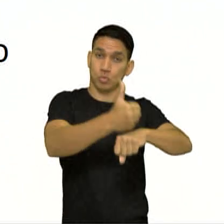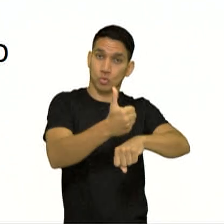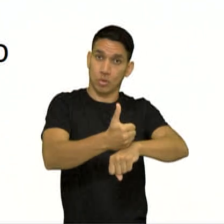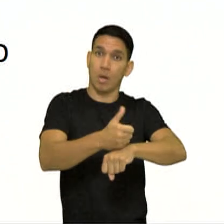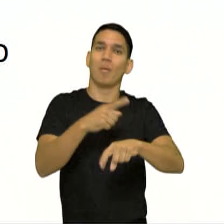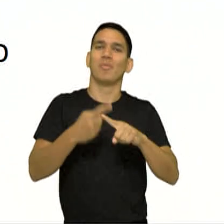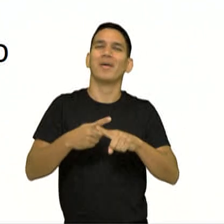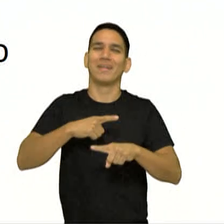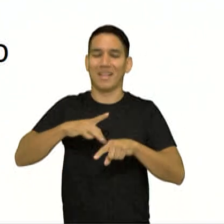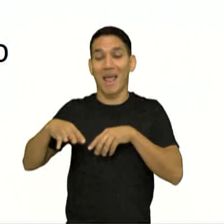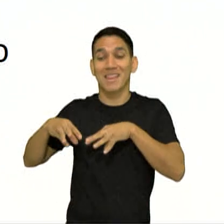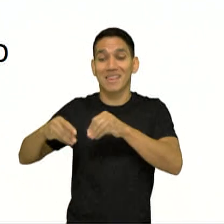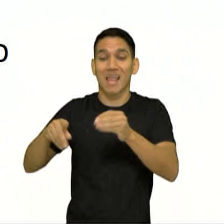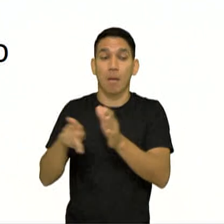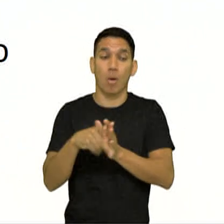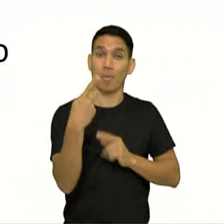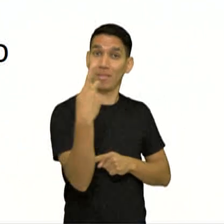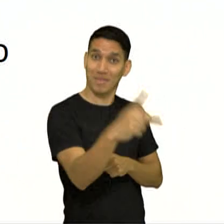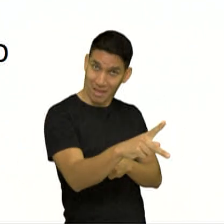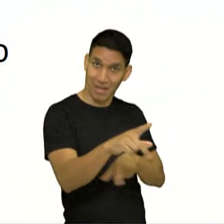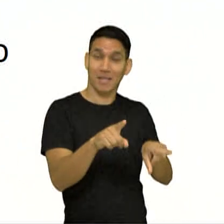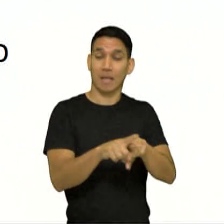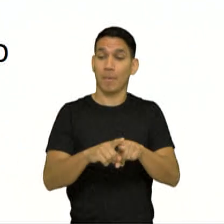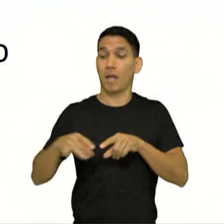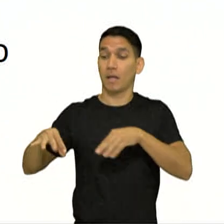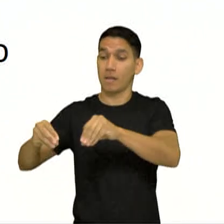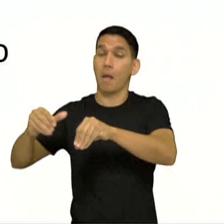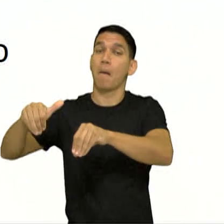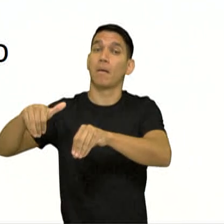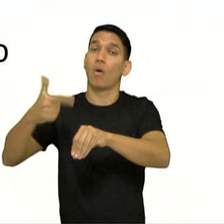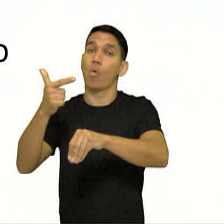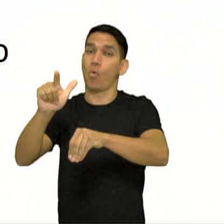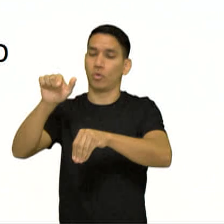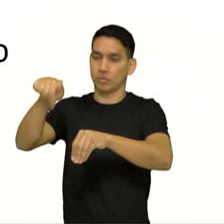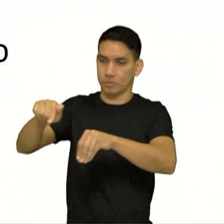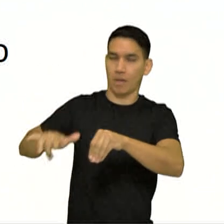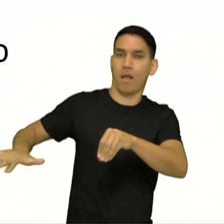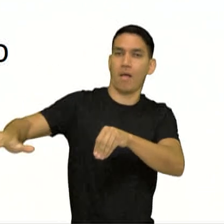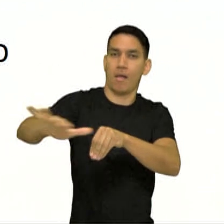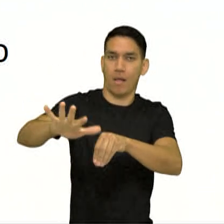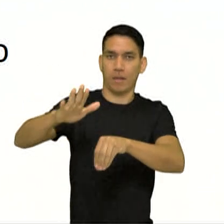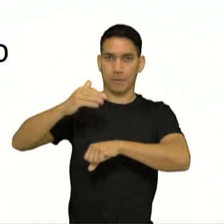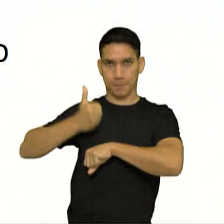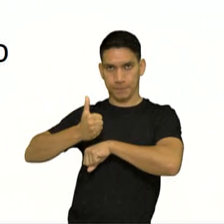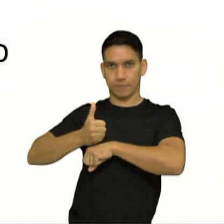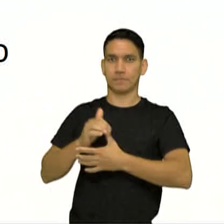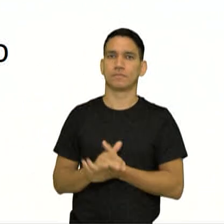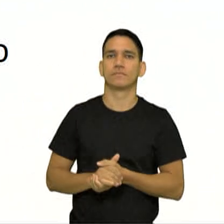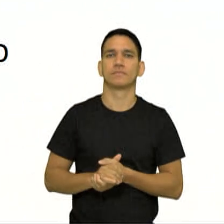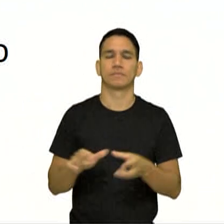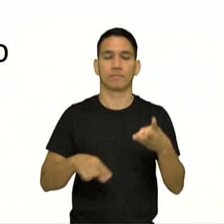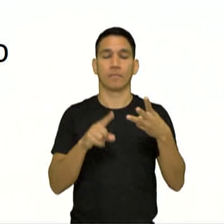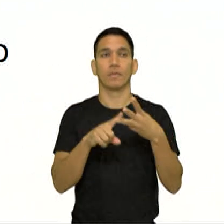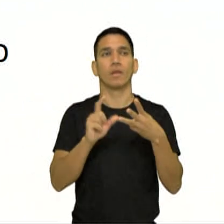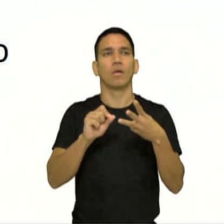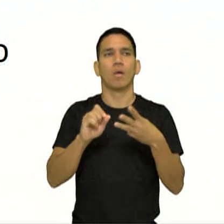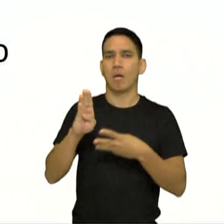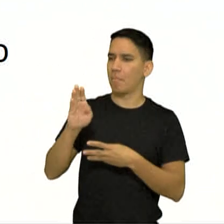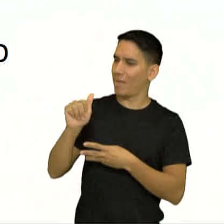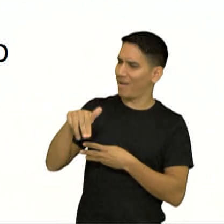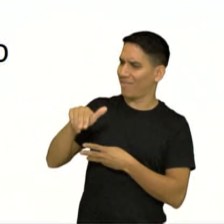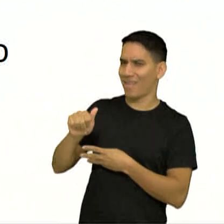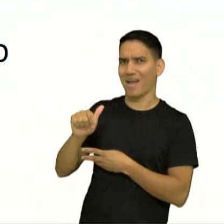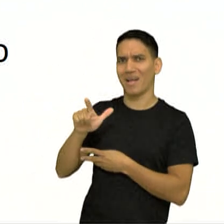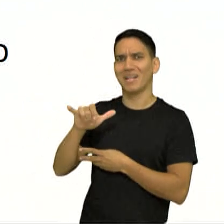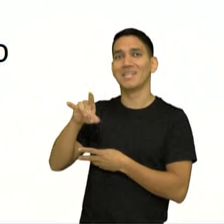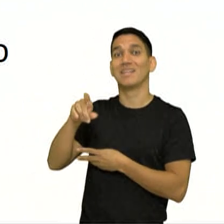só do senhor. E ele deveria trabalhar 3 dias ou mais. A banalidade, que é a taxa paga para usar os equipamentos do senhor, a usar